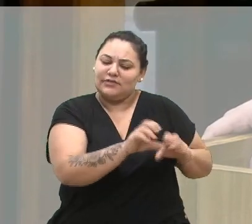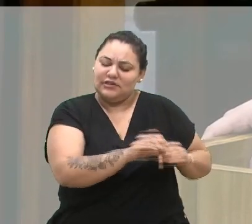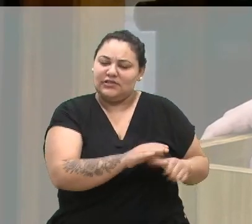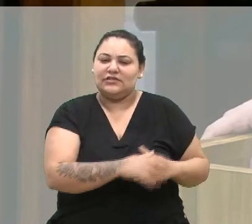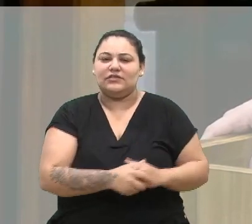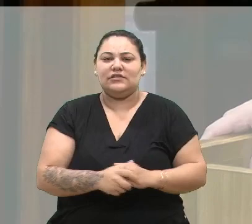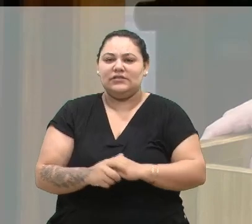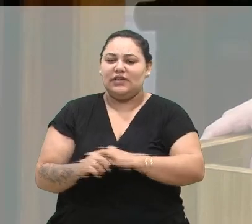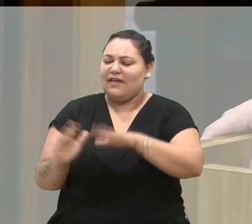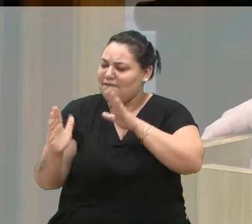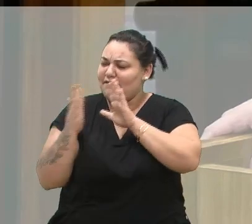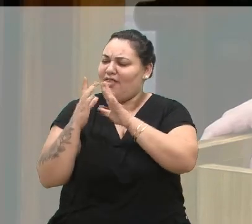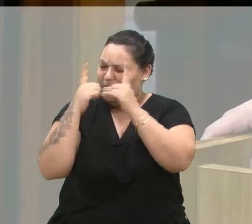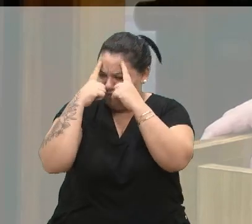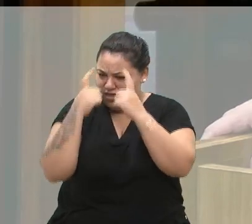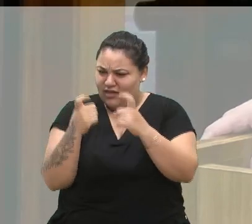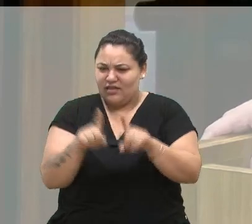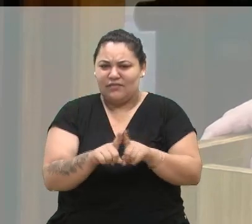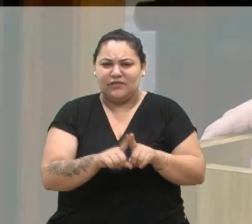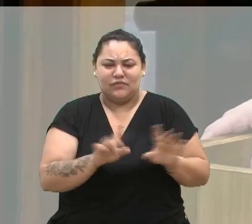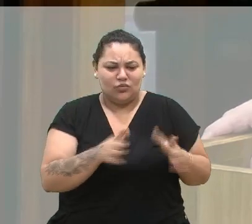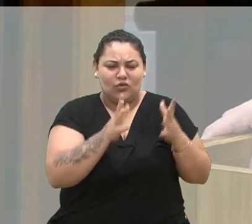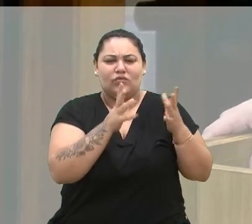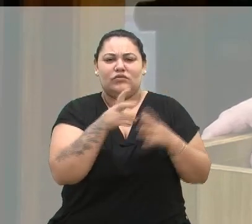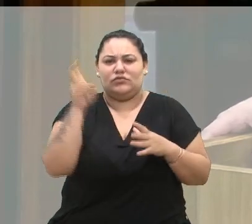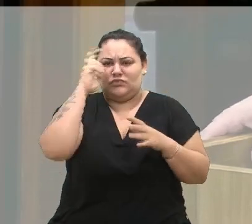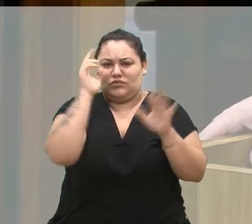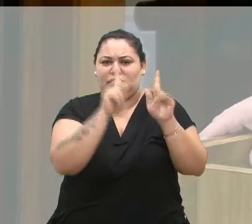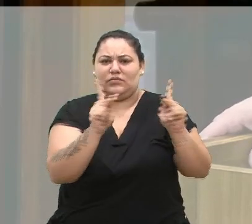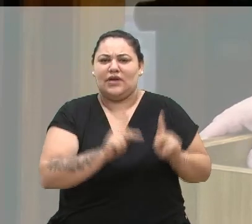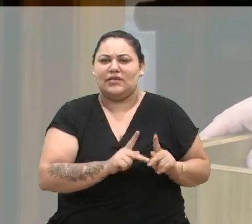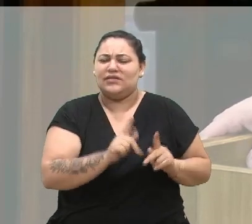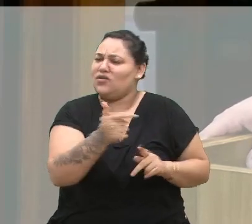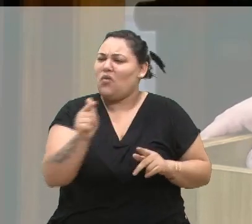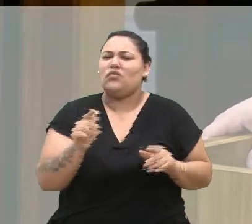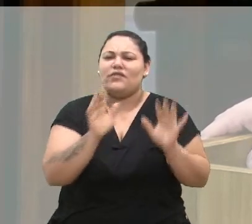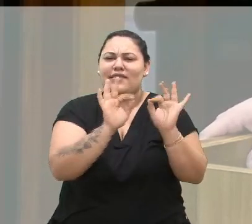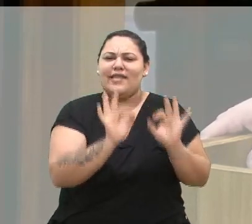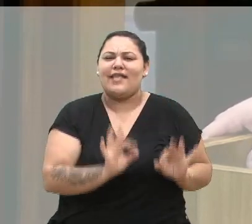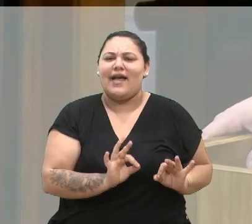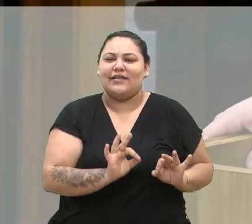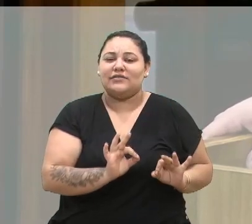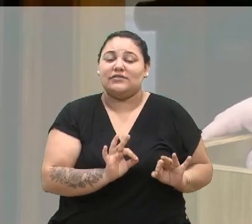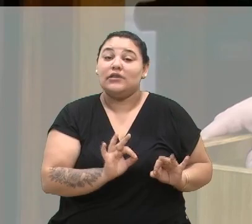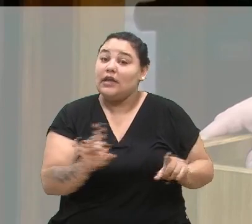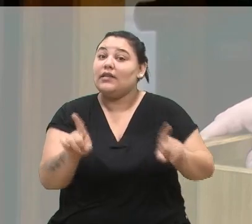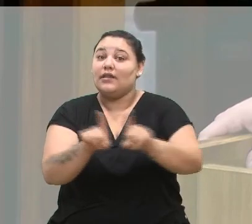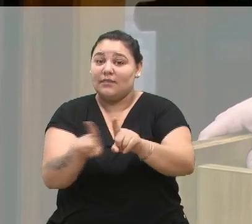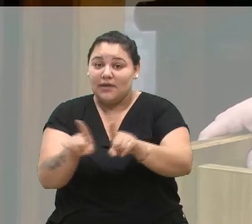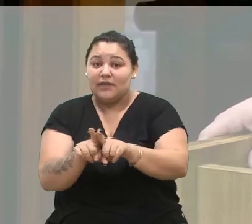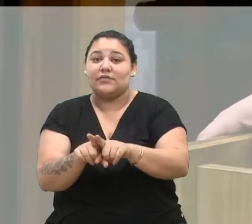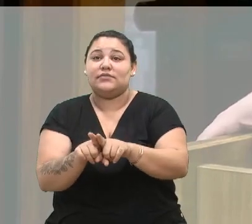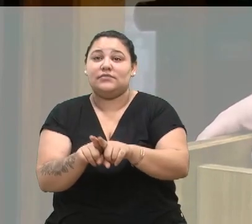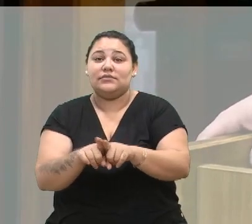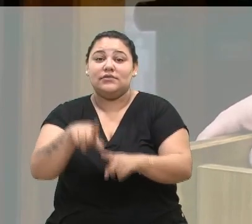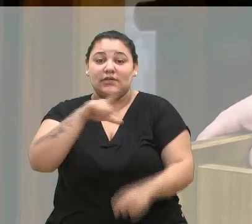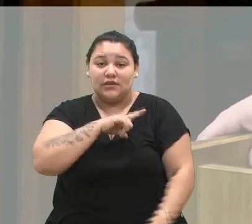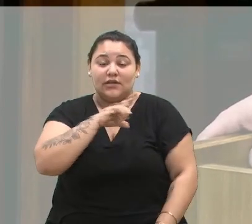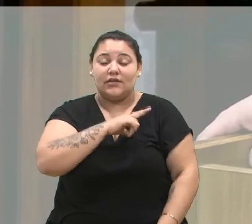enfrentamento à violência, promoção de cultura de paz, dentre outras questões mais, inclusive com